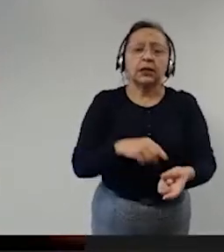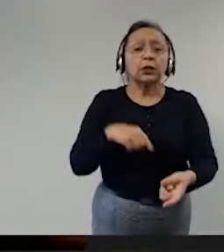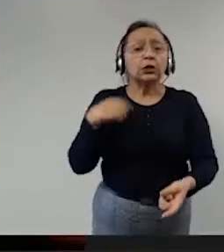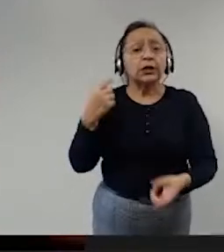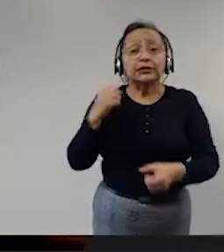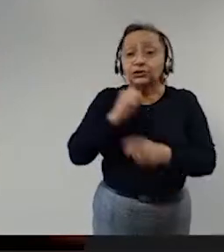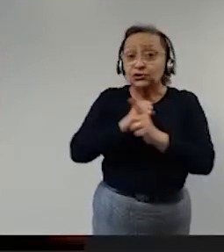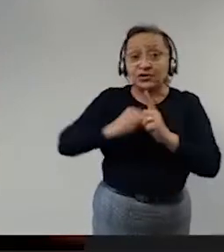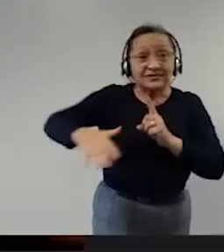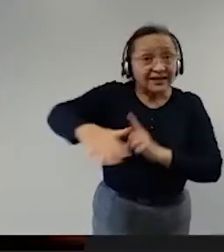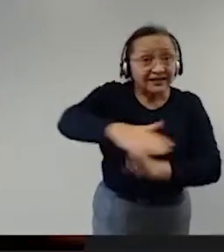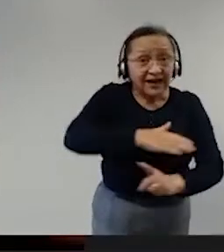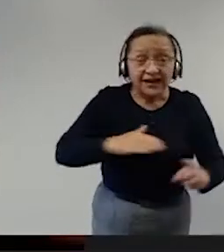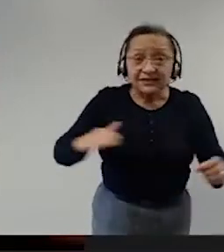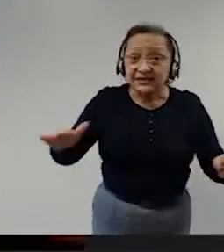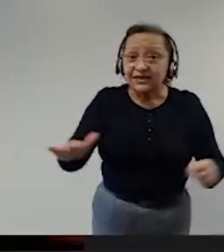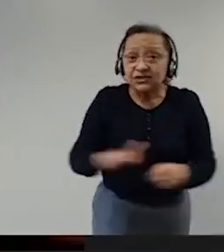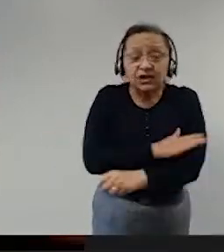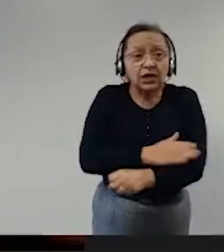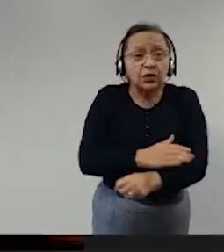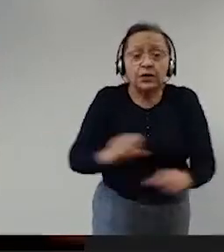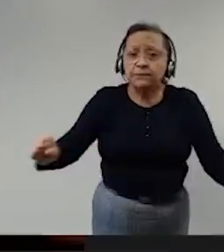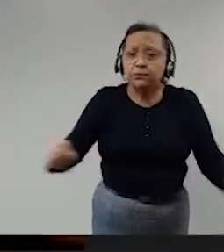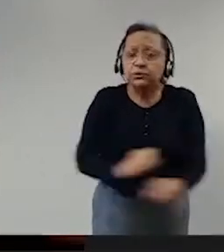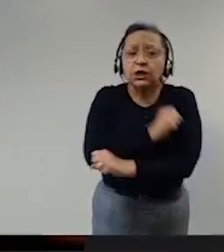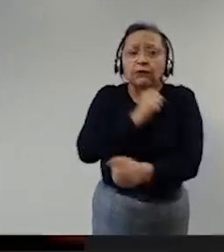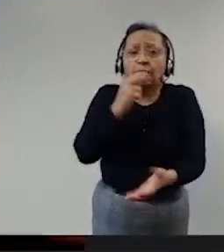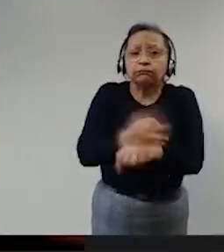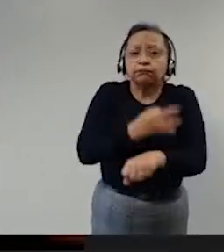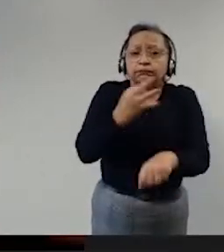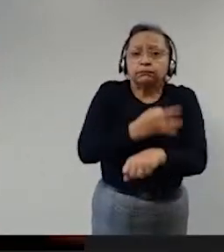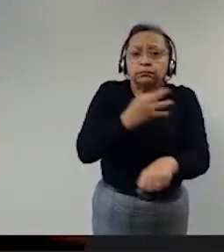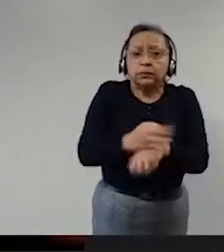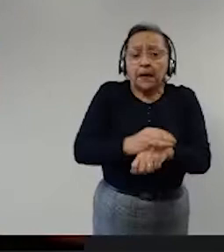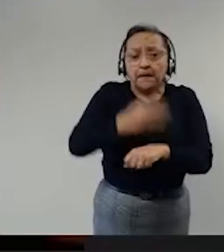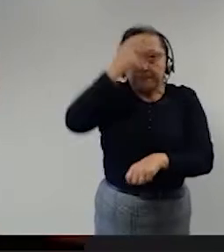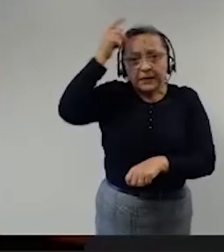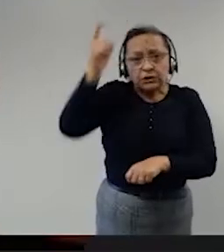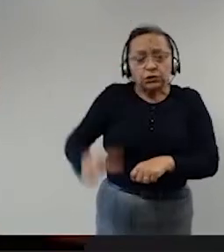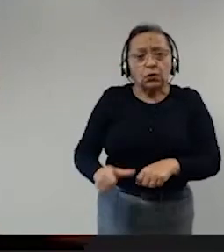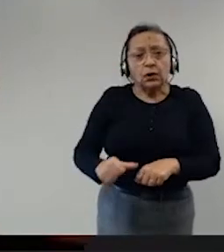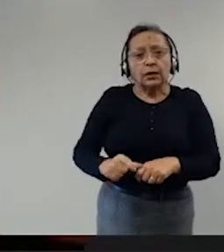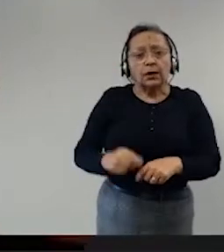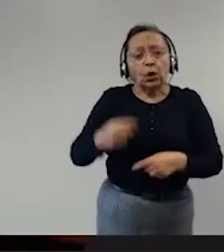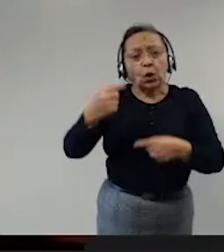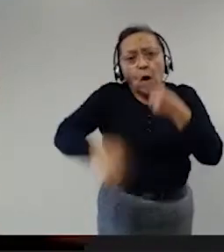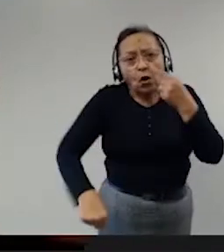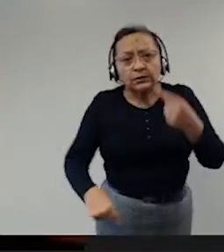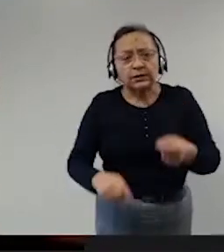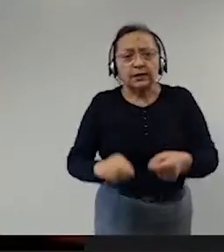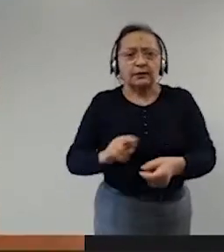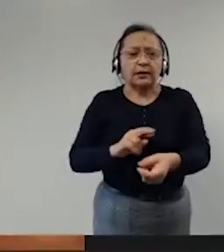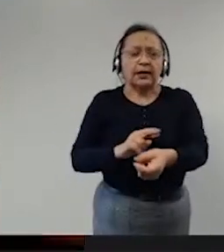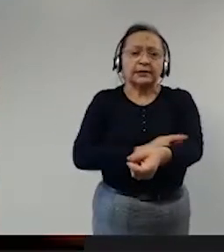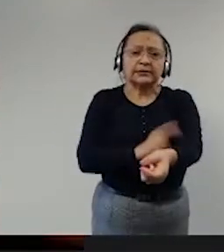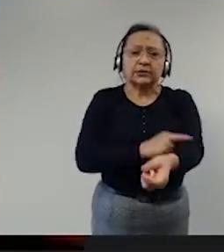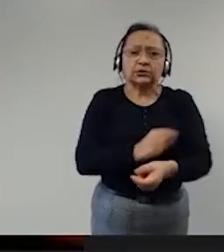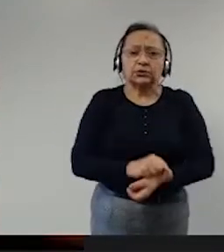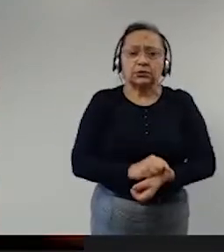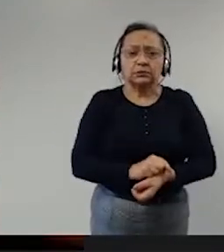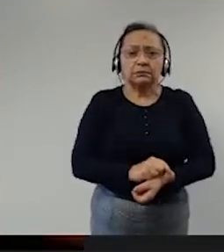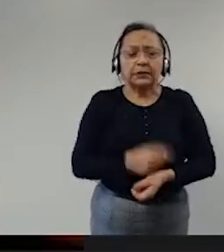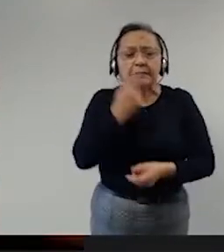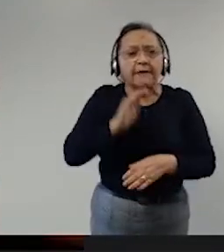as pessoas que também pecam por omissão. A omissão é uma questão tão grave quanto a ação, e nós, que